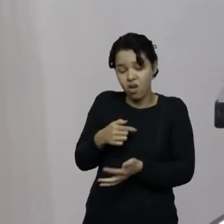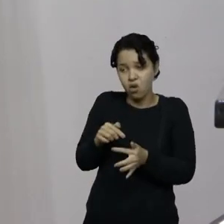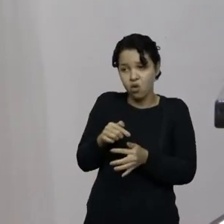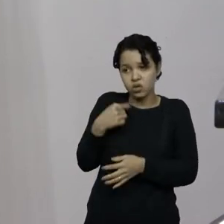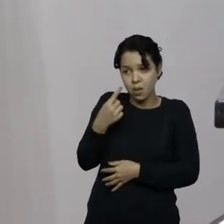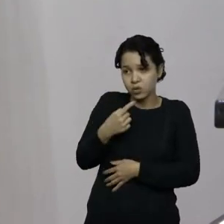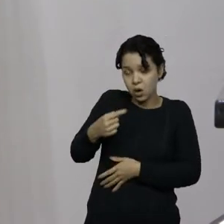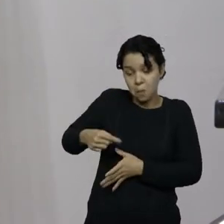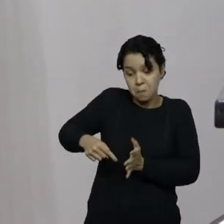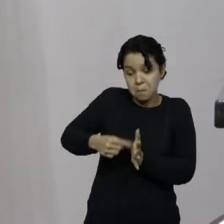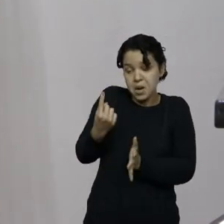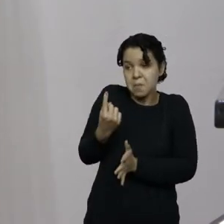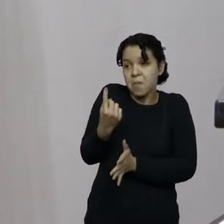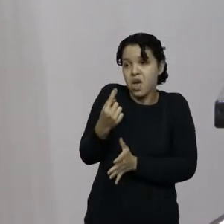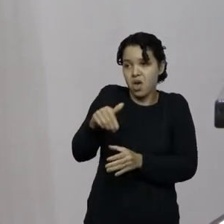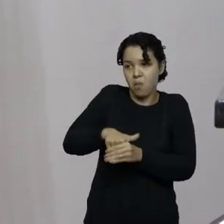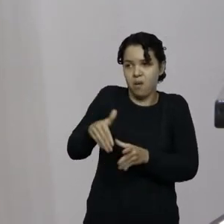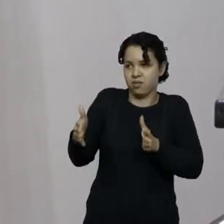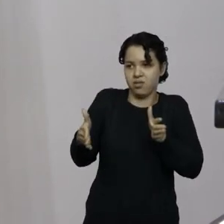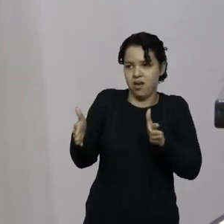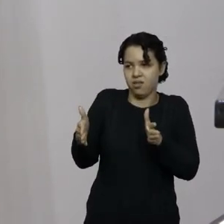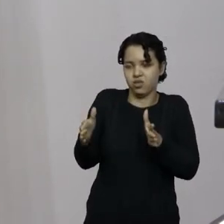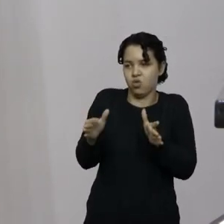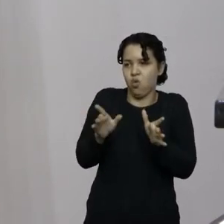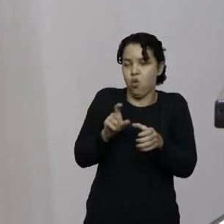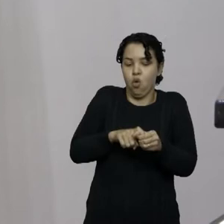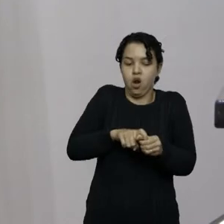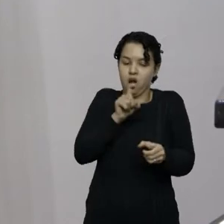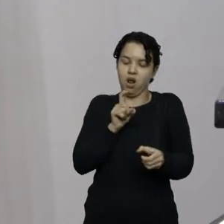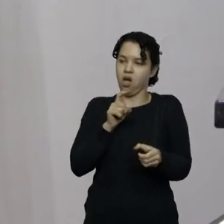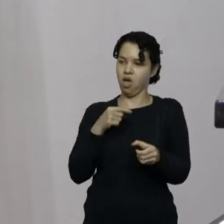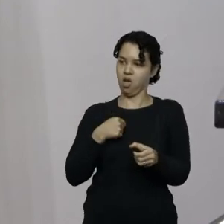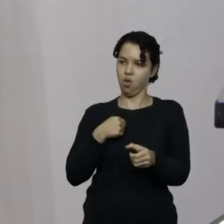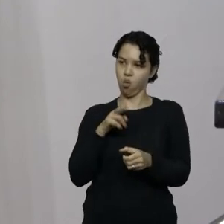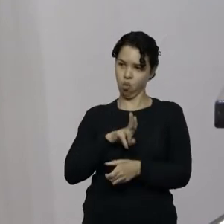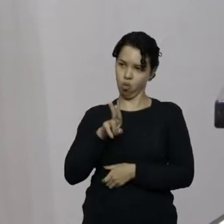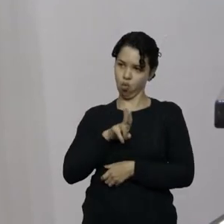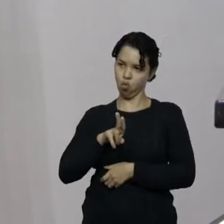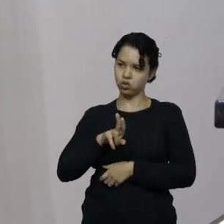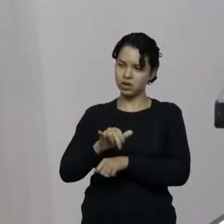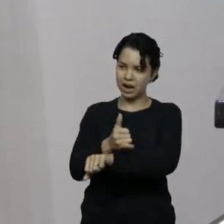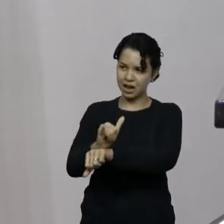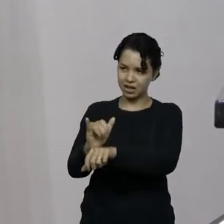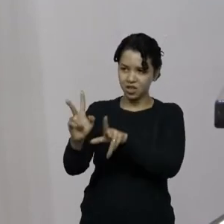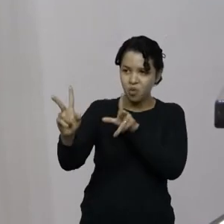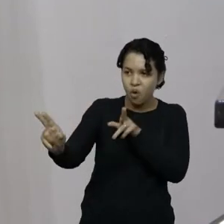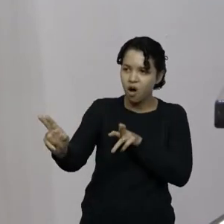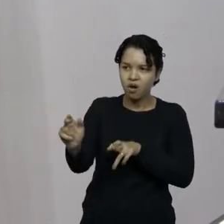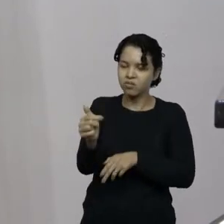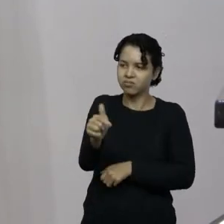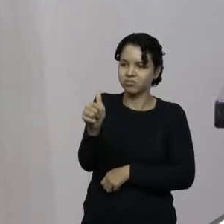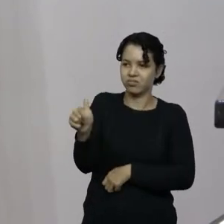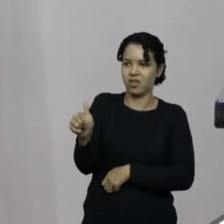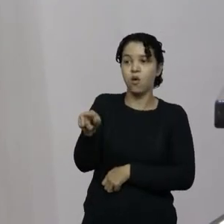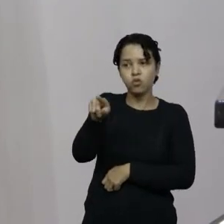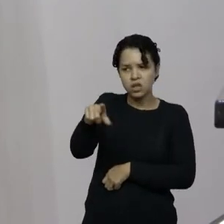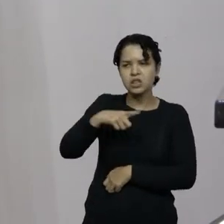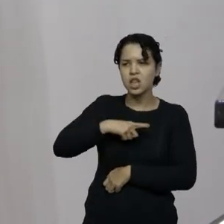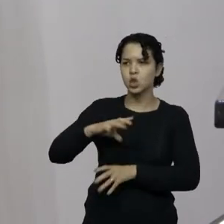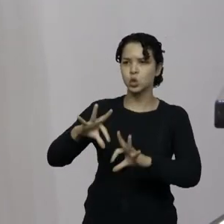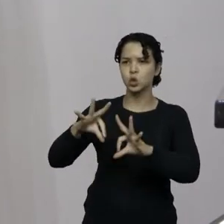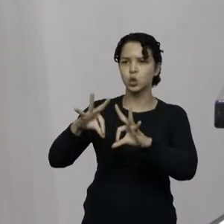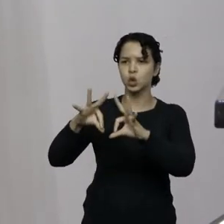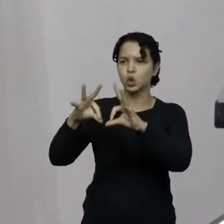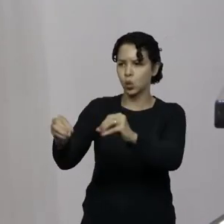mandato independente que não uso dos mesmos meios que o senhor senhor por mais o senhor pode ter tudo isso mas uma